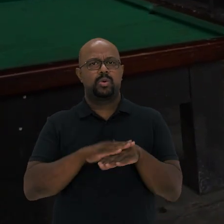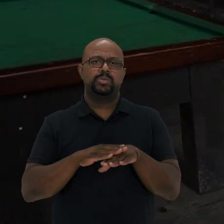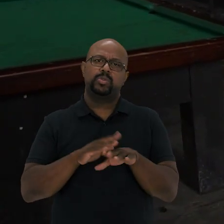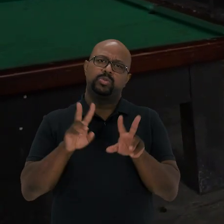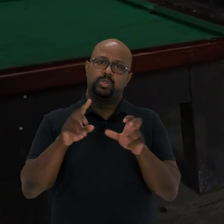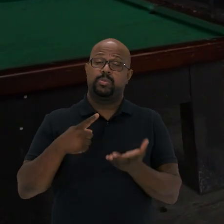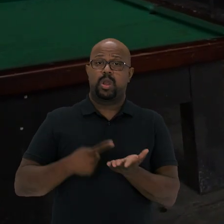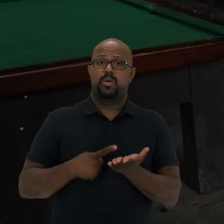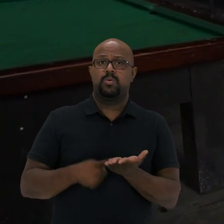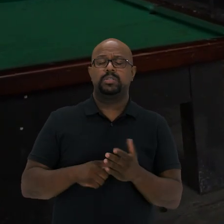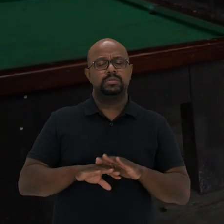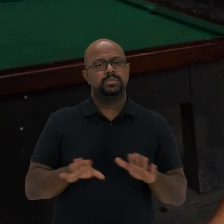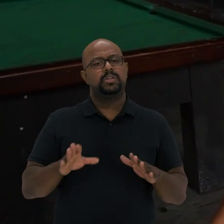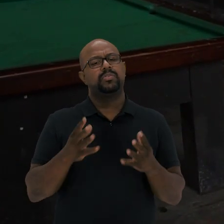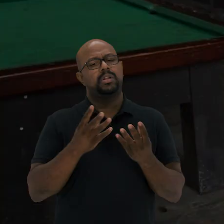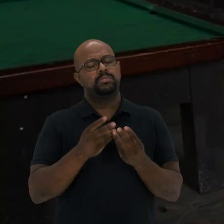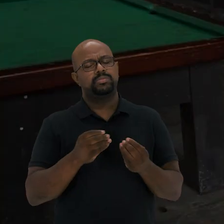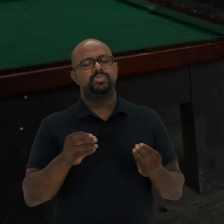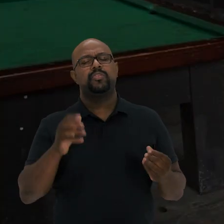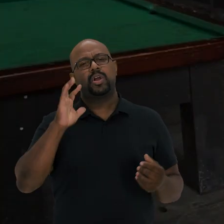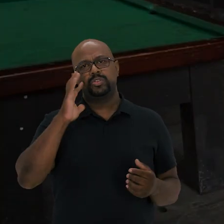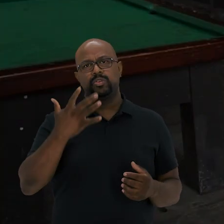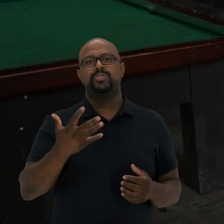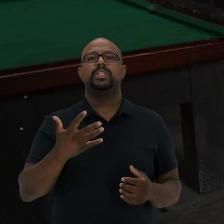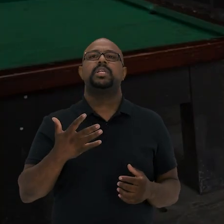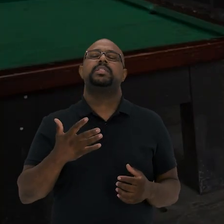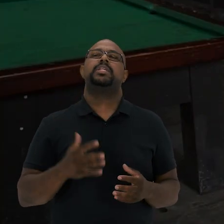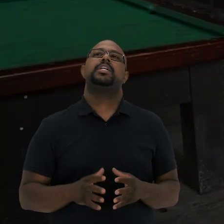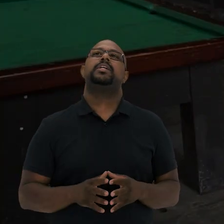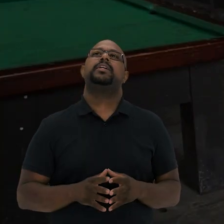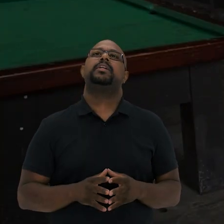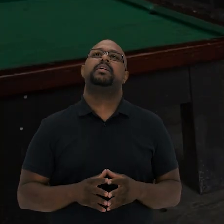Comentou sobre o acordo e as coisas foram resolvidas